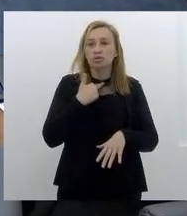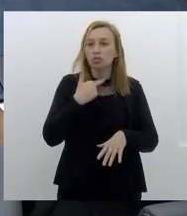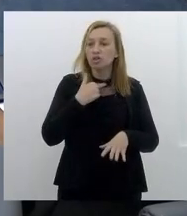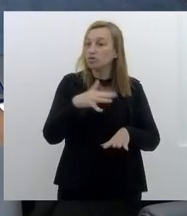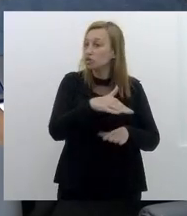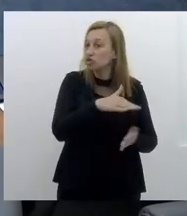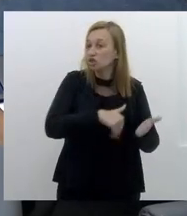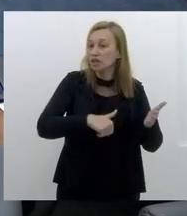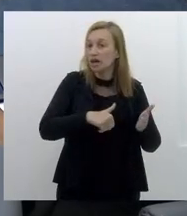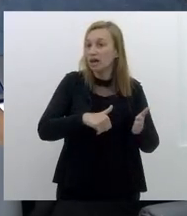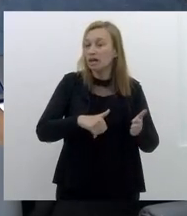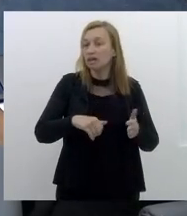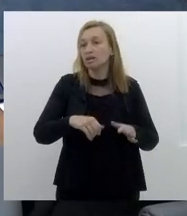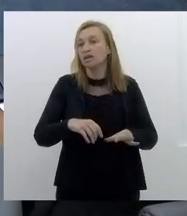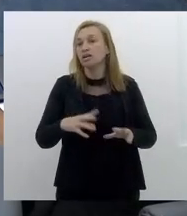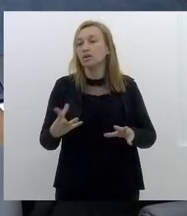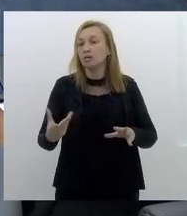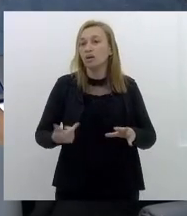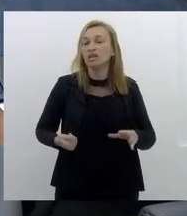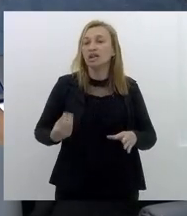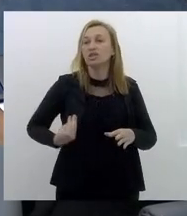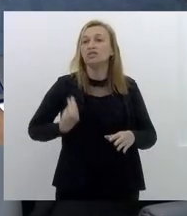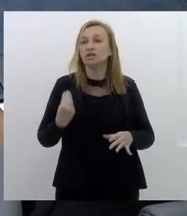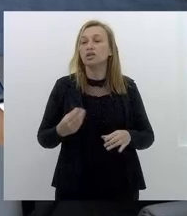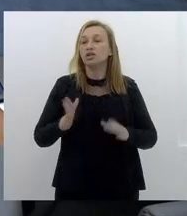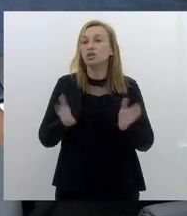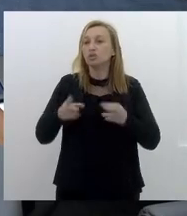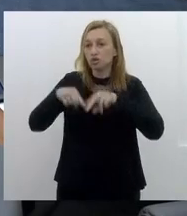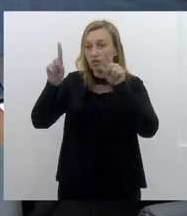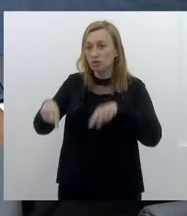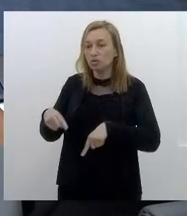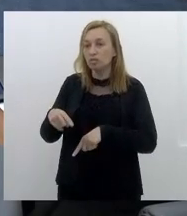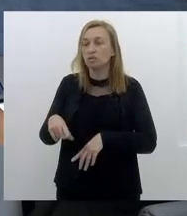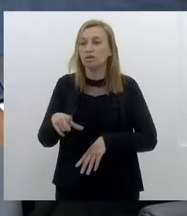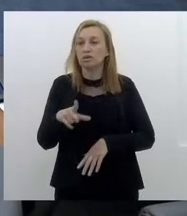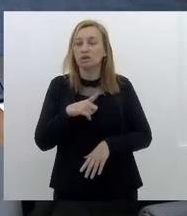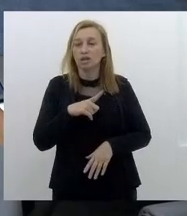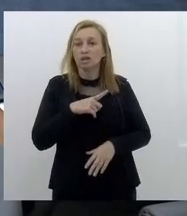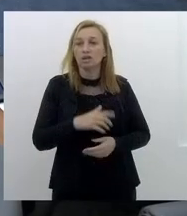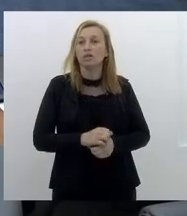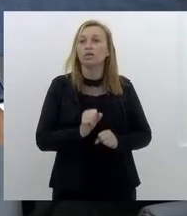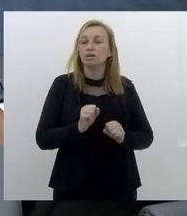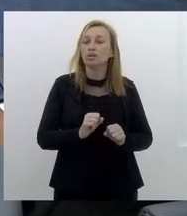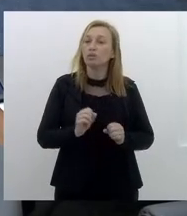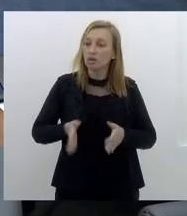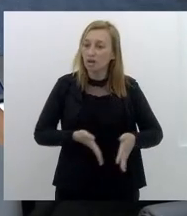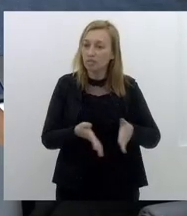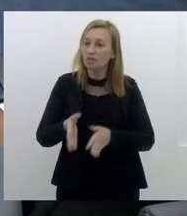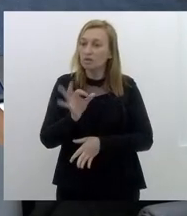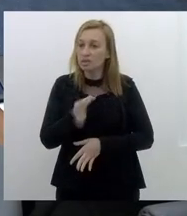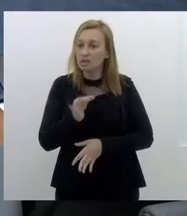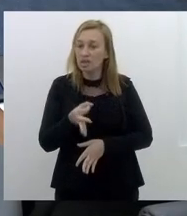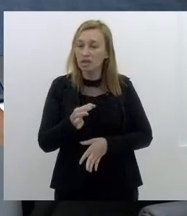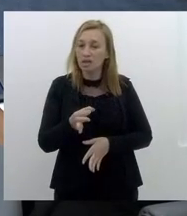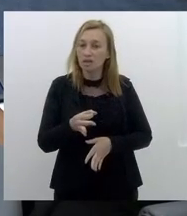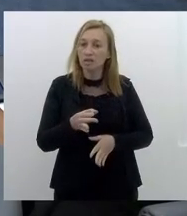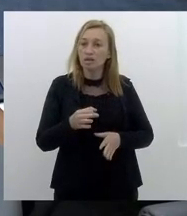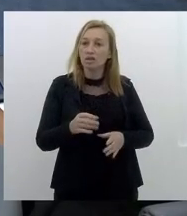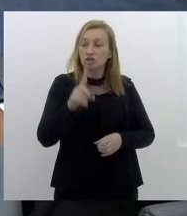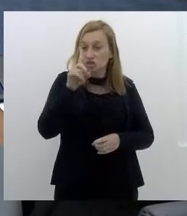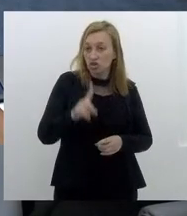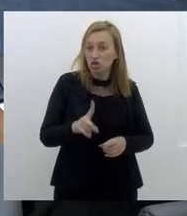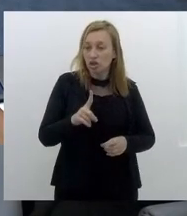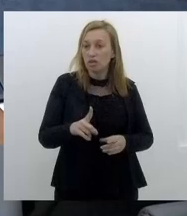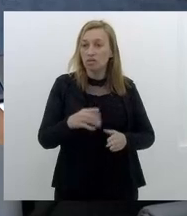mínimo de condição de vida e hoje o servidor público tem ao contrário o caminho deve ser para a ampliação dos direitos